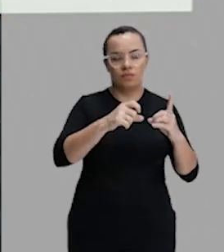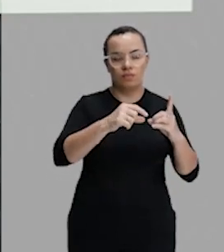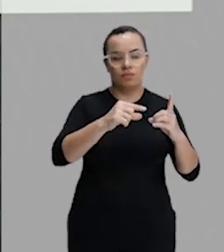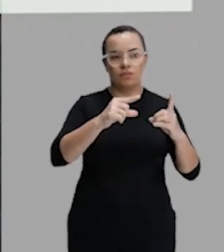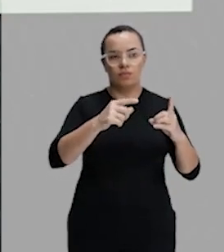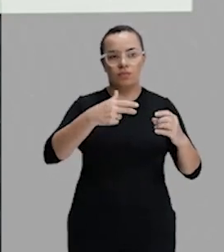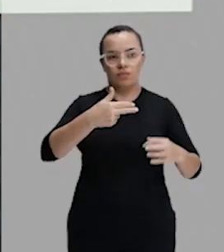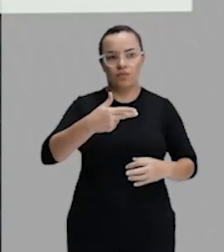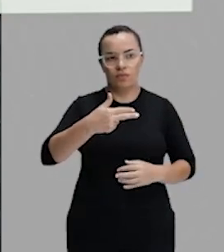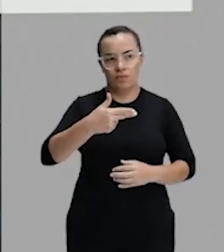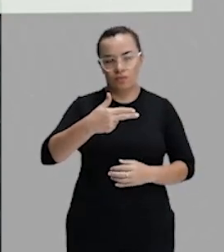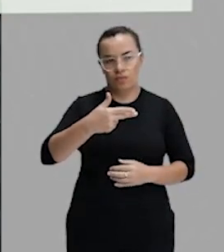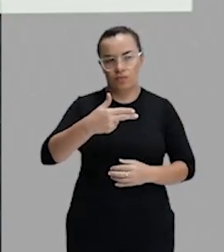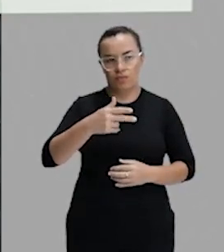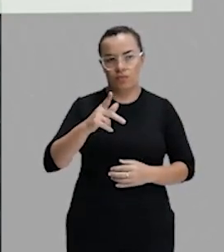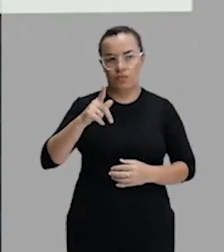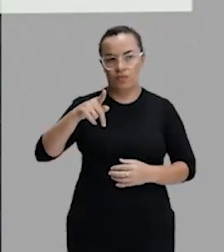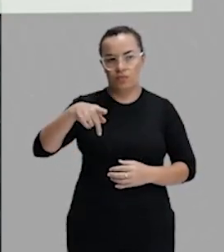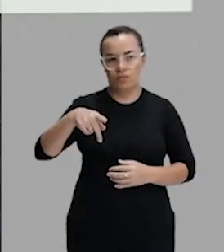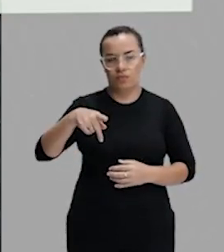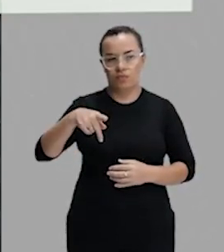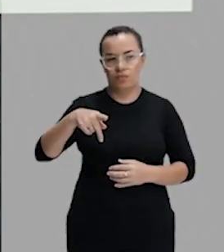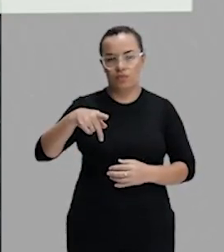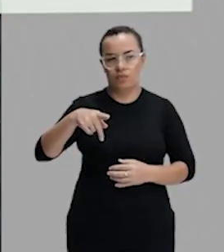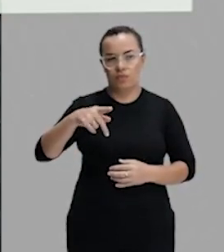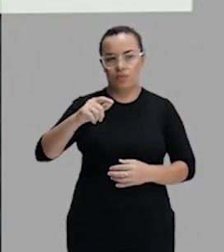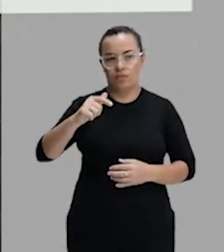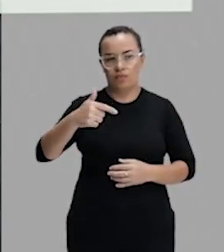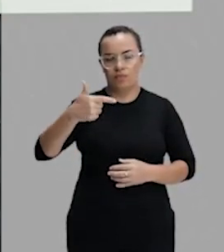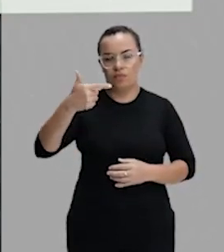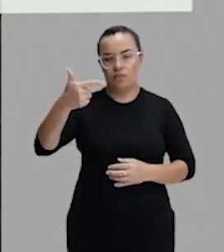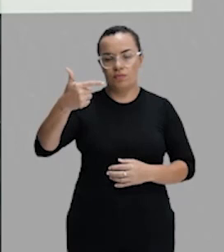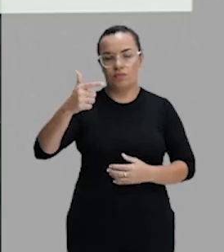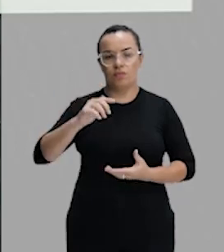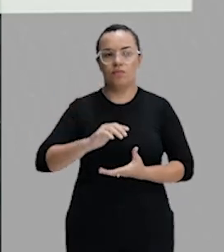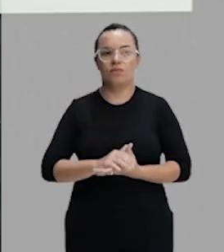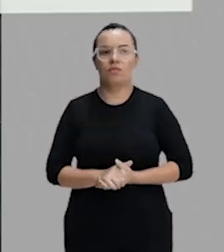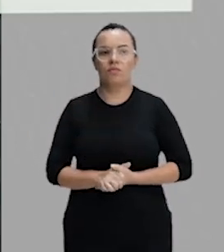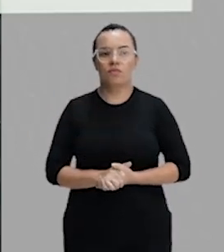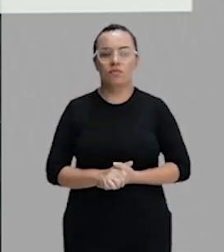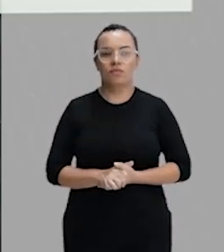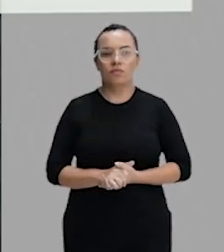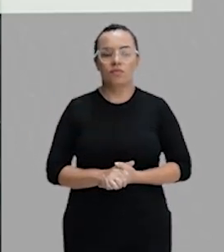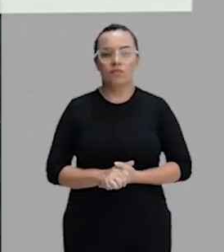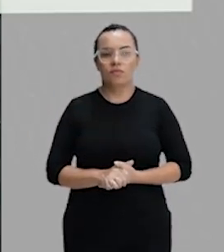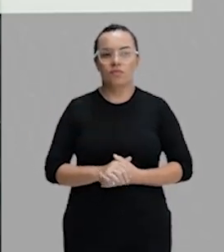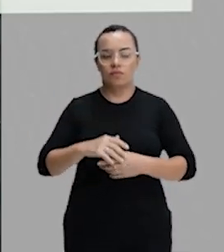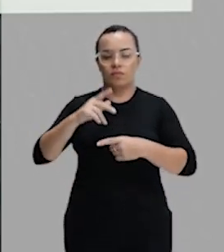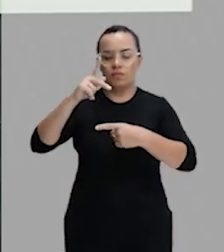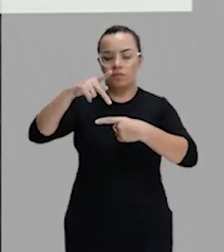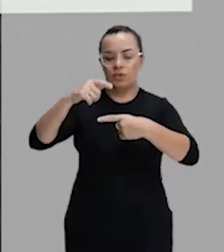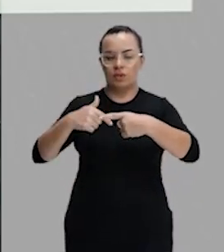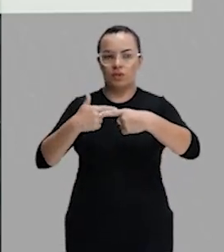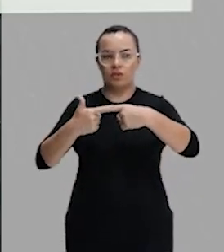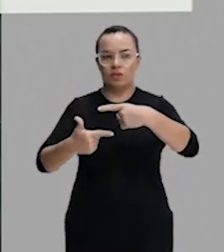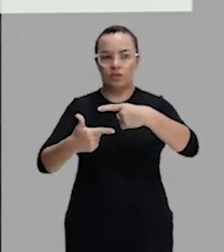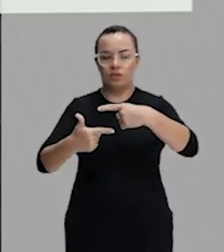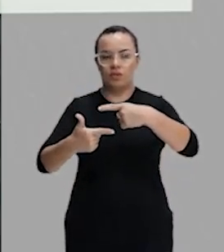distância, é o P sobre 2. Tá? De